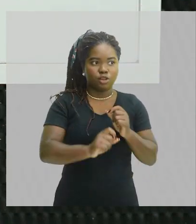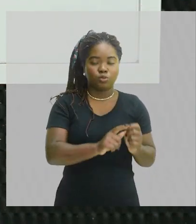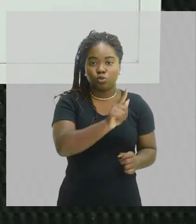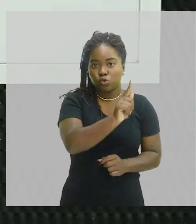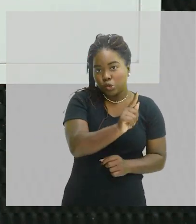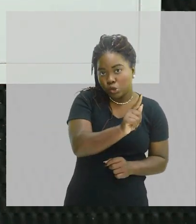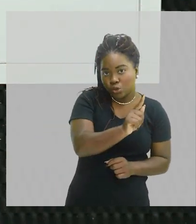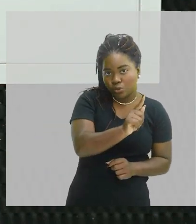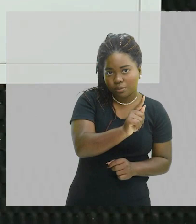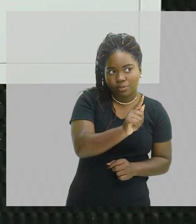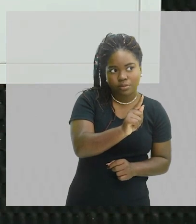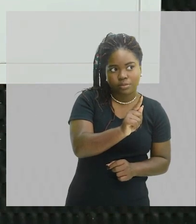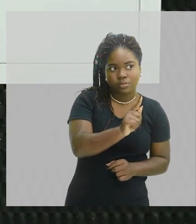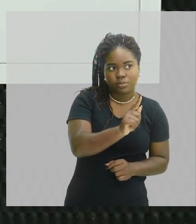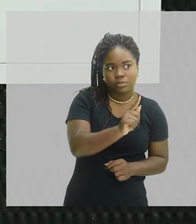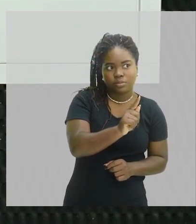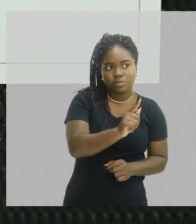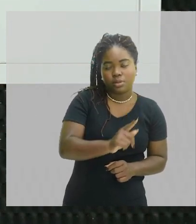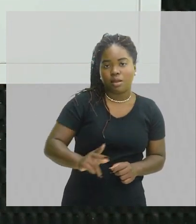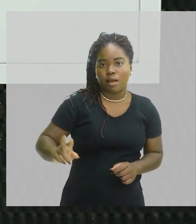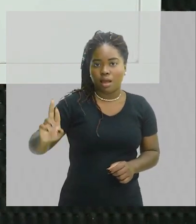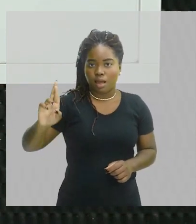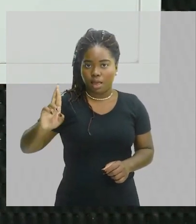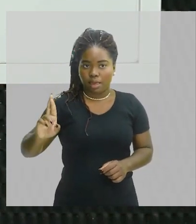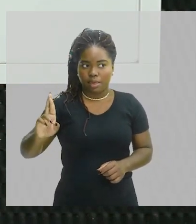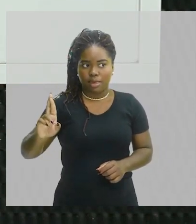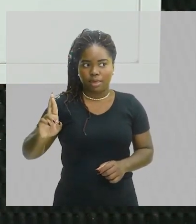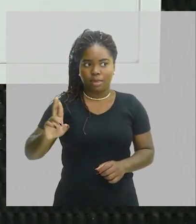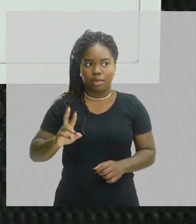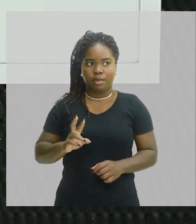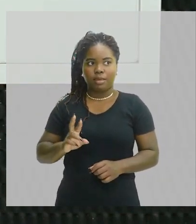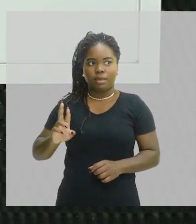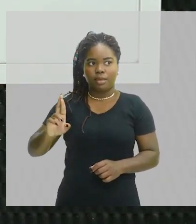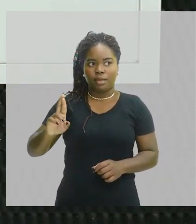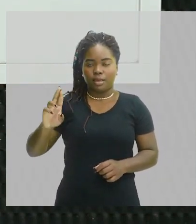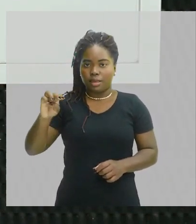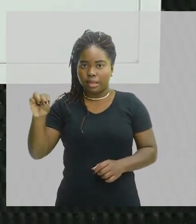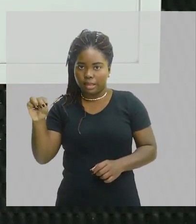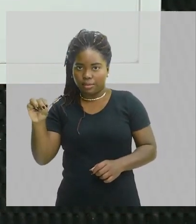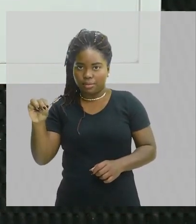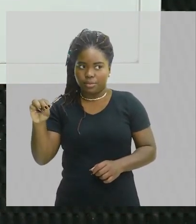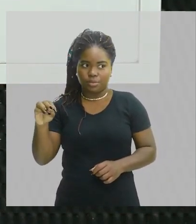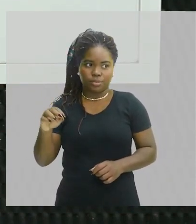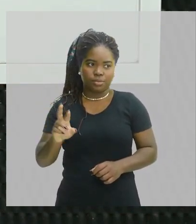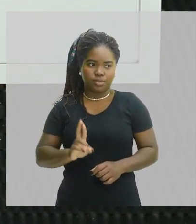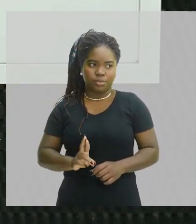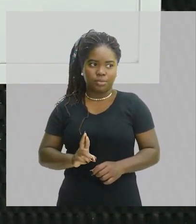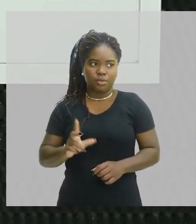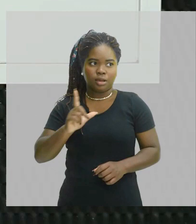gerador, né, ligado a este receptor.